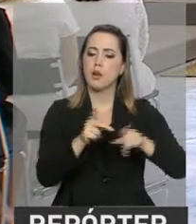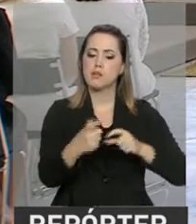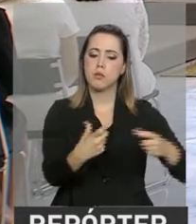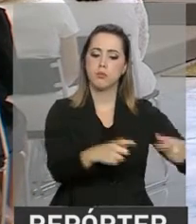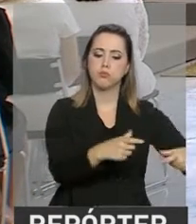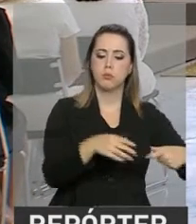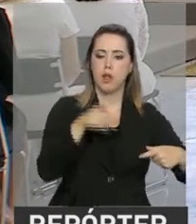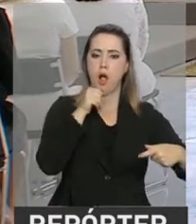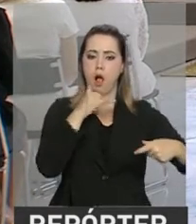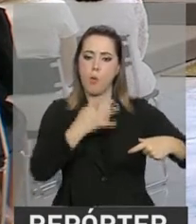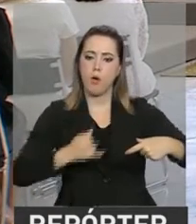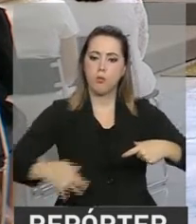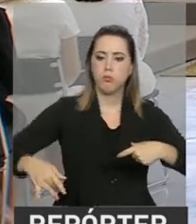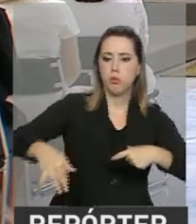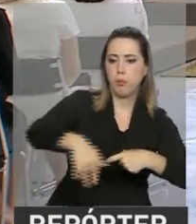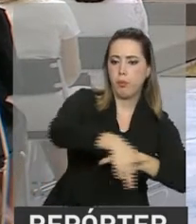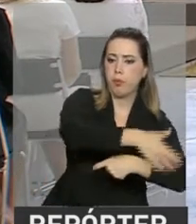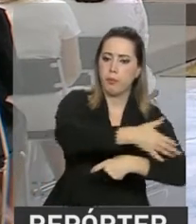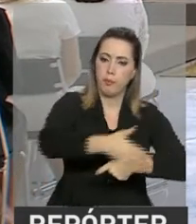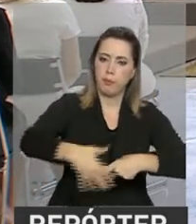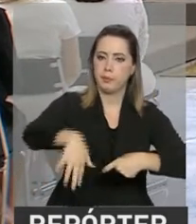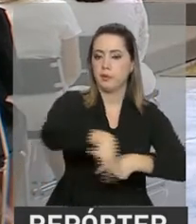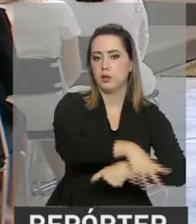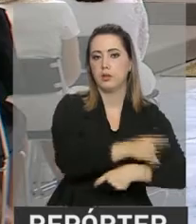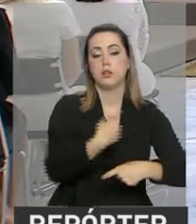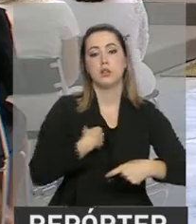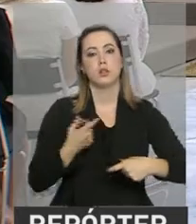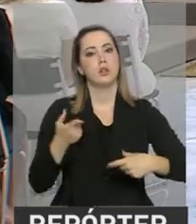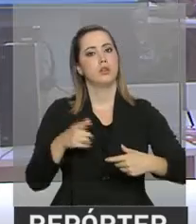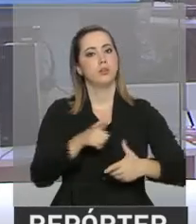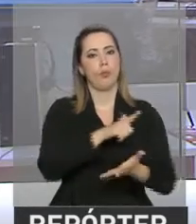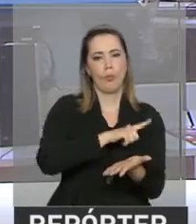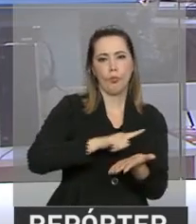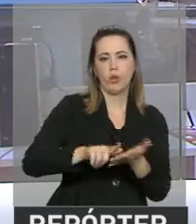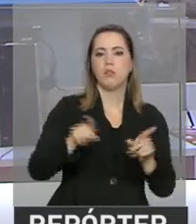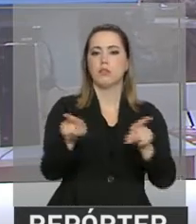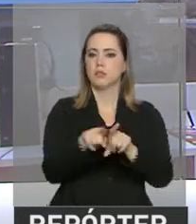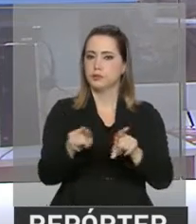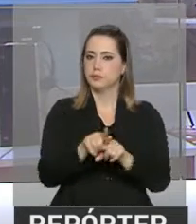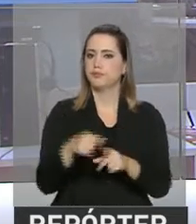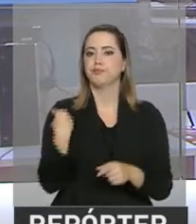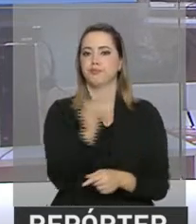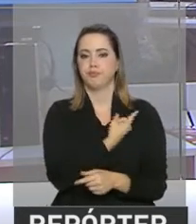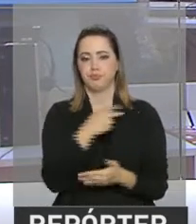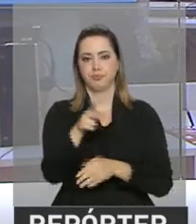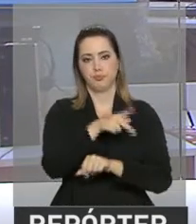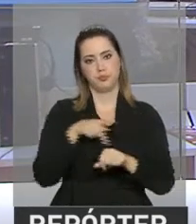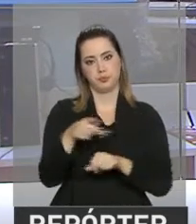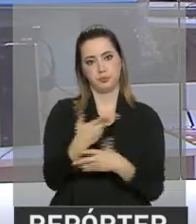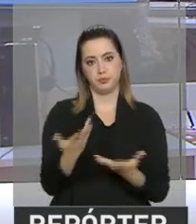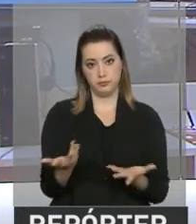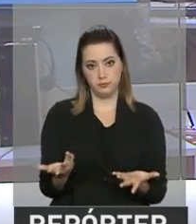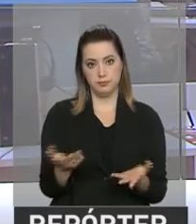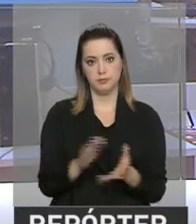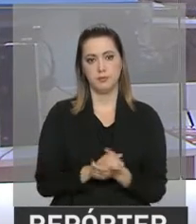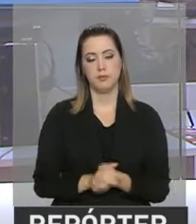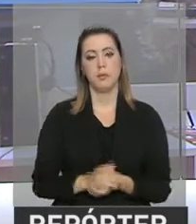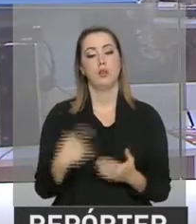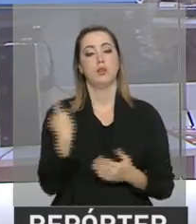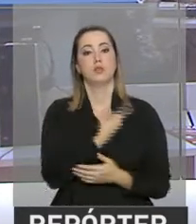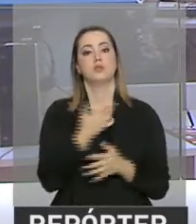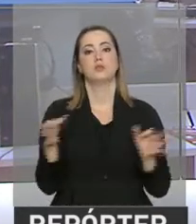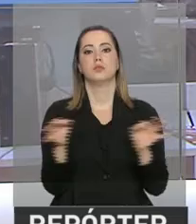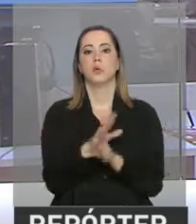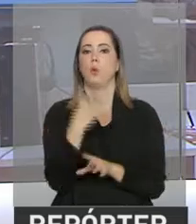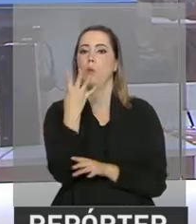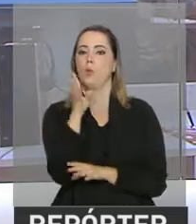populações dos sertões mais profundos do nosso país. Esta edição do Repórter NBR termina aqui. Nos